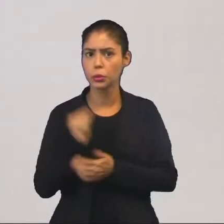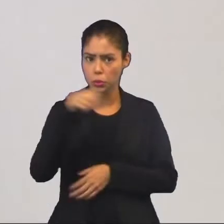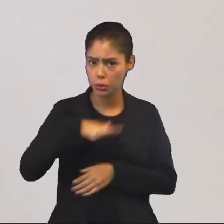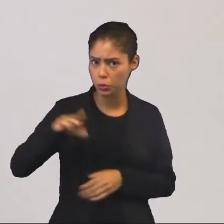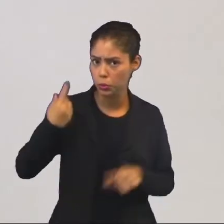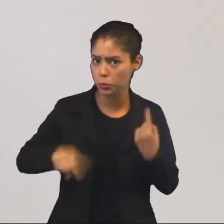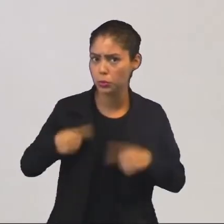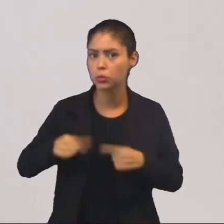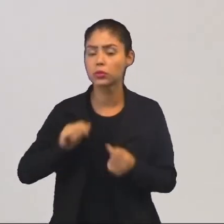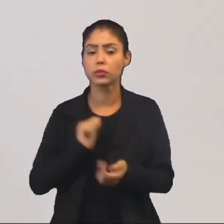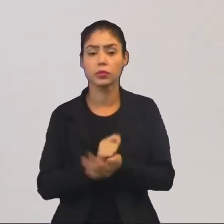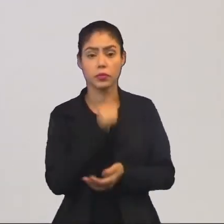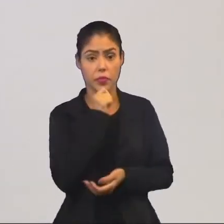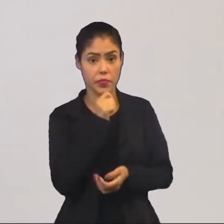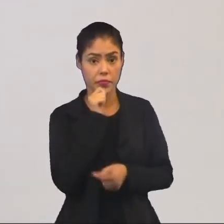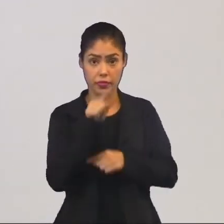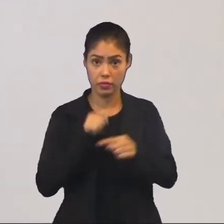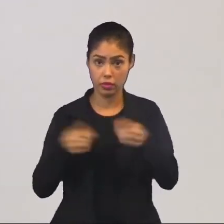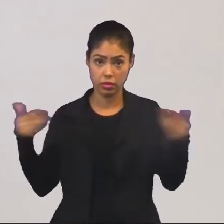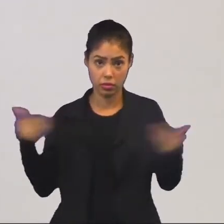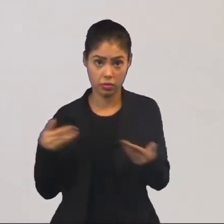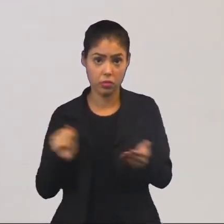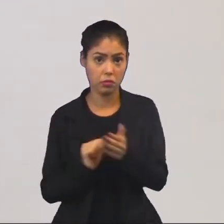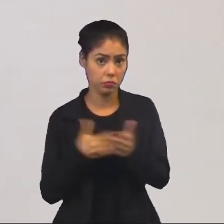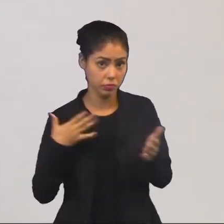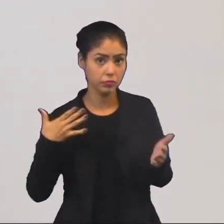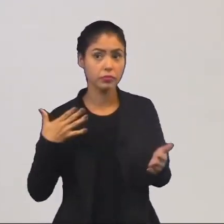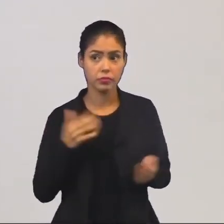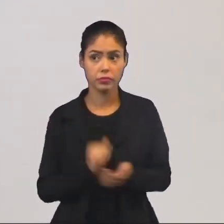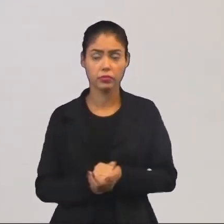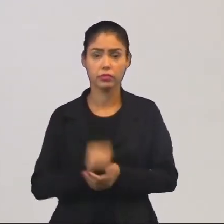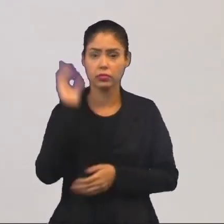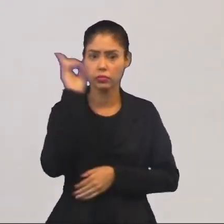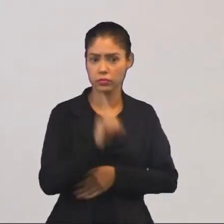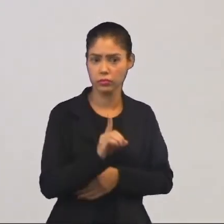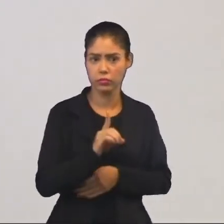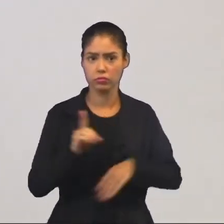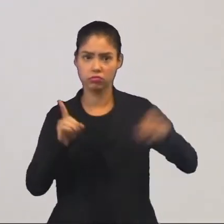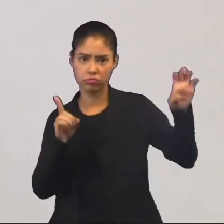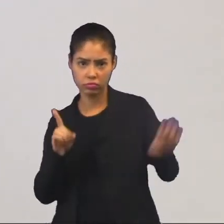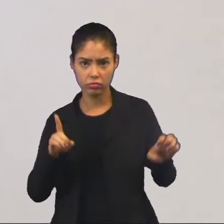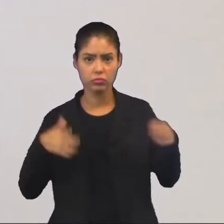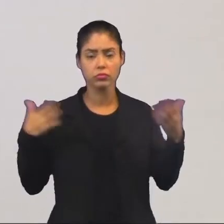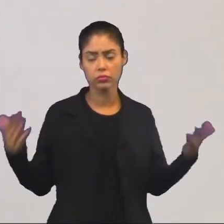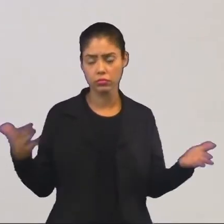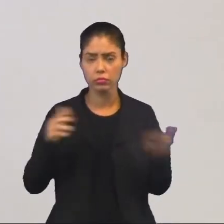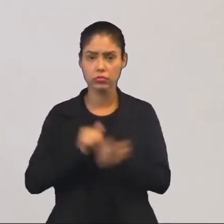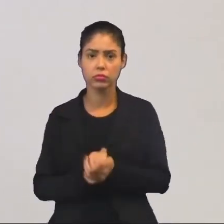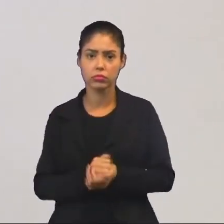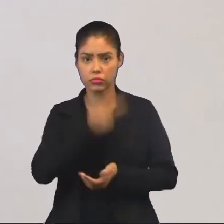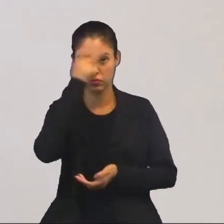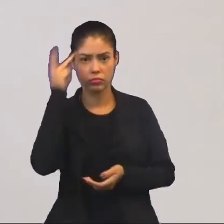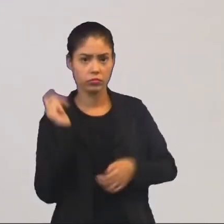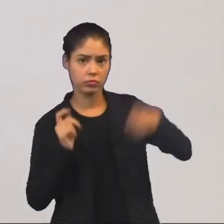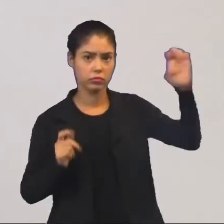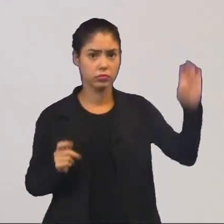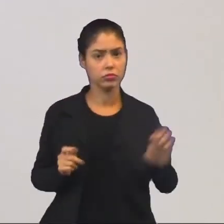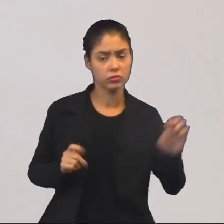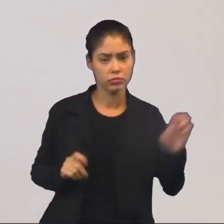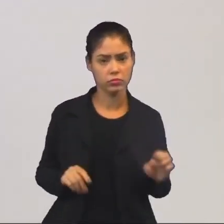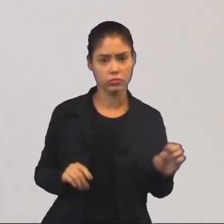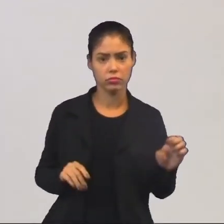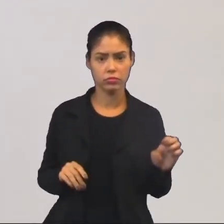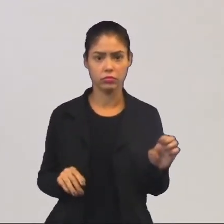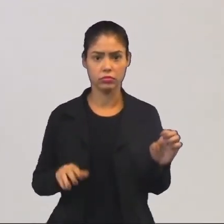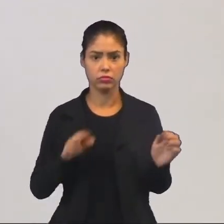da política, ou seja, está dividido hoje muitos, né, entre direita e esquerda, né, o pessoal da esquerda vem